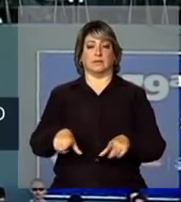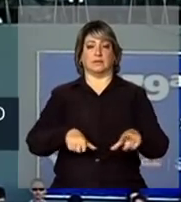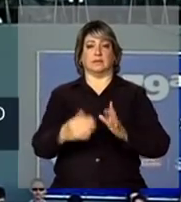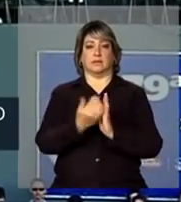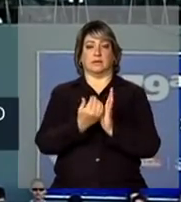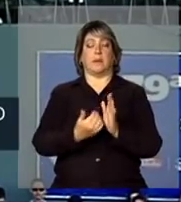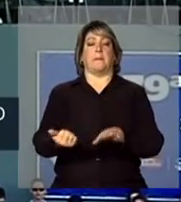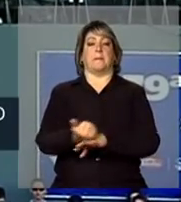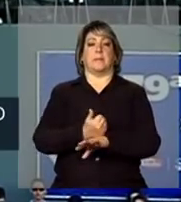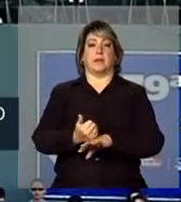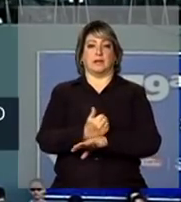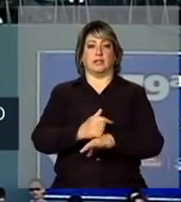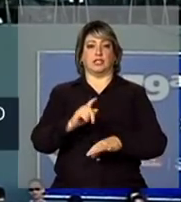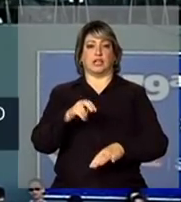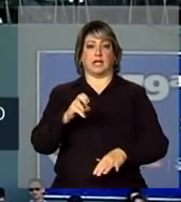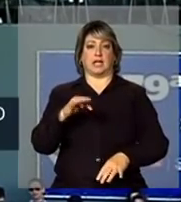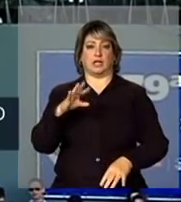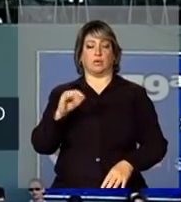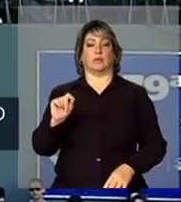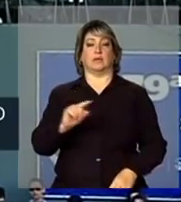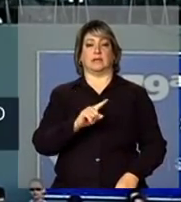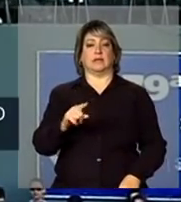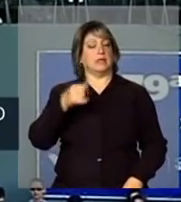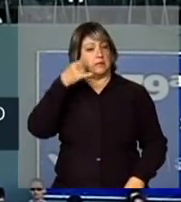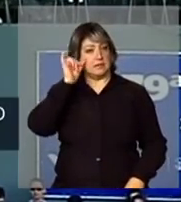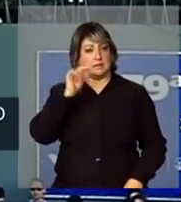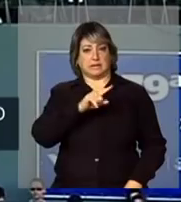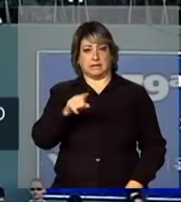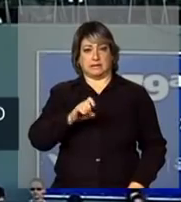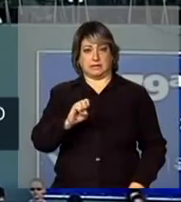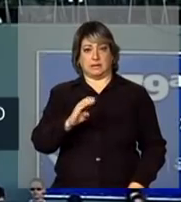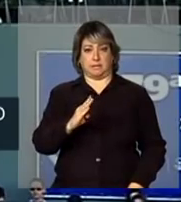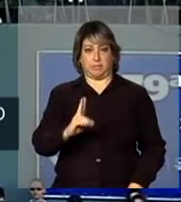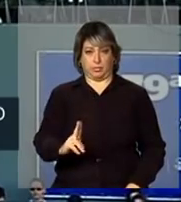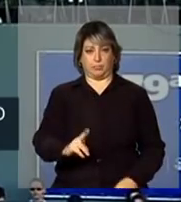de melhoramento genético de zebuínos.